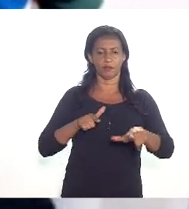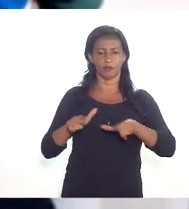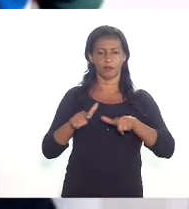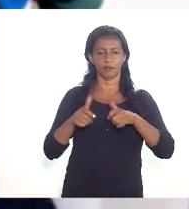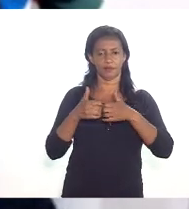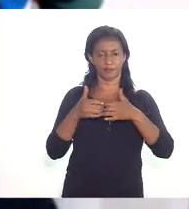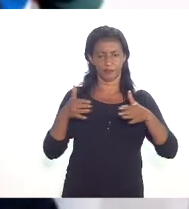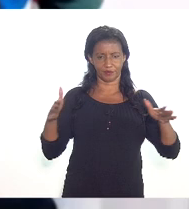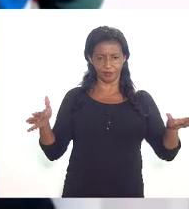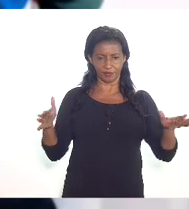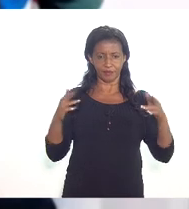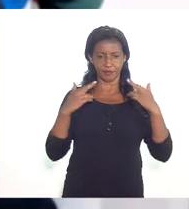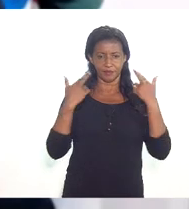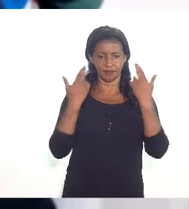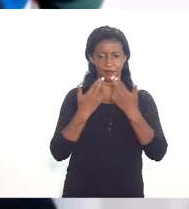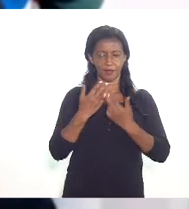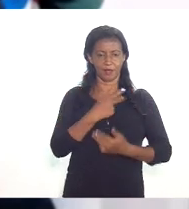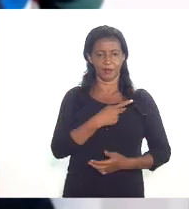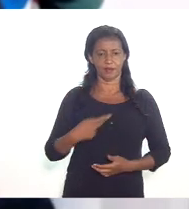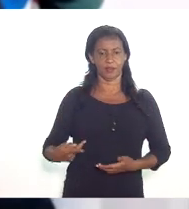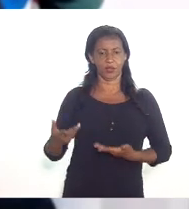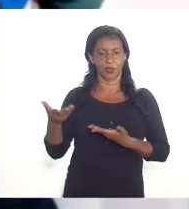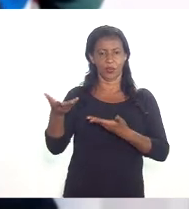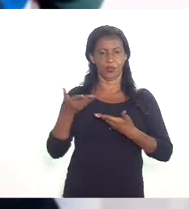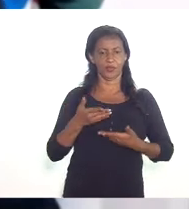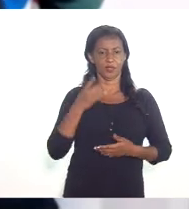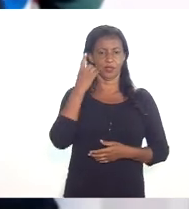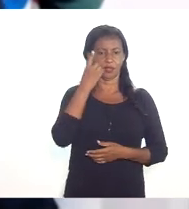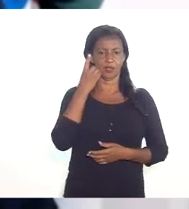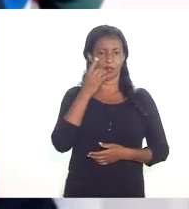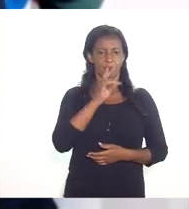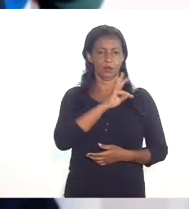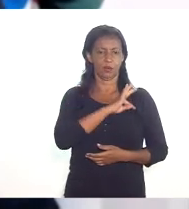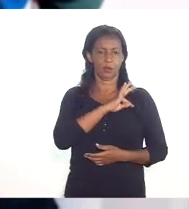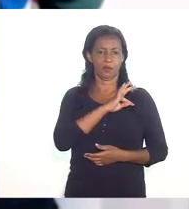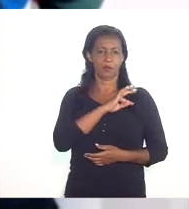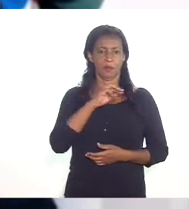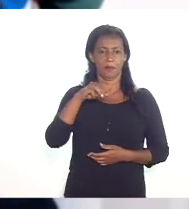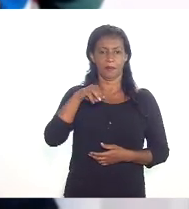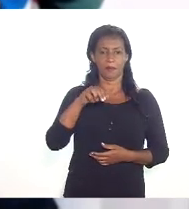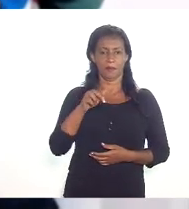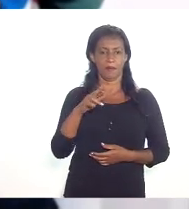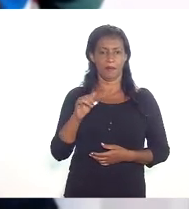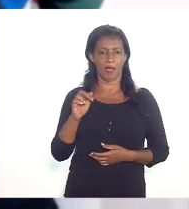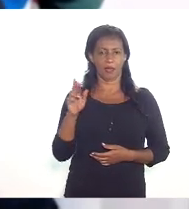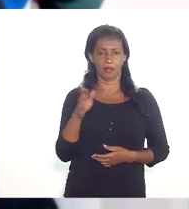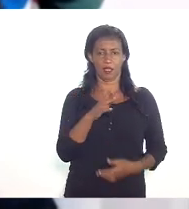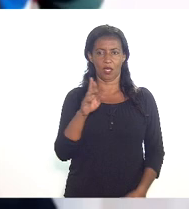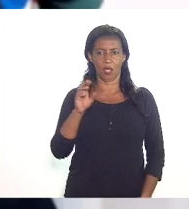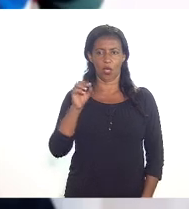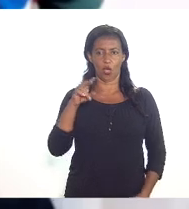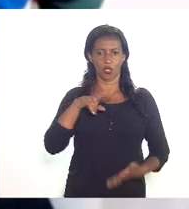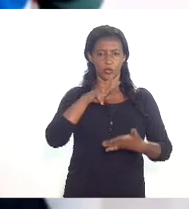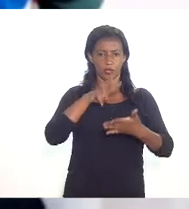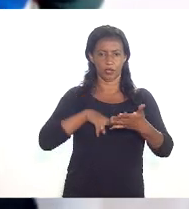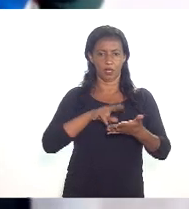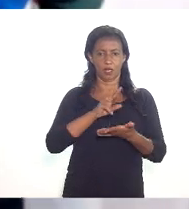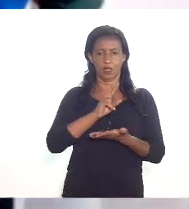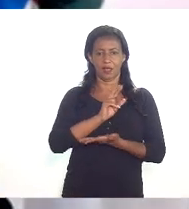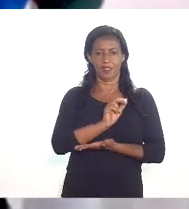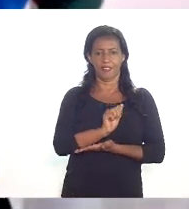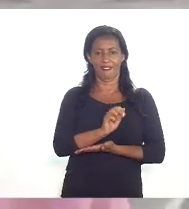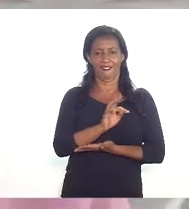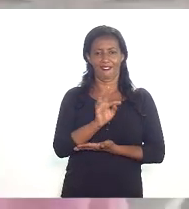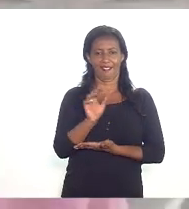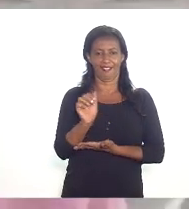aberta a sessão. A presidência convida a querida deputada Marta Rocha para fazer a leitura da ata da sessão anterior.